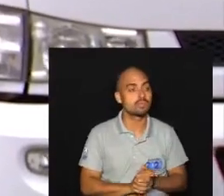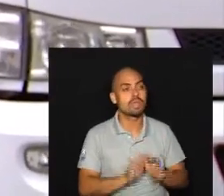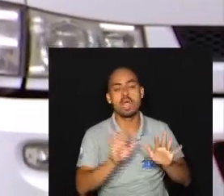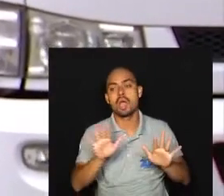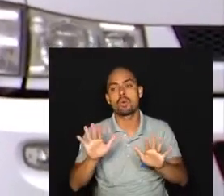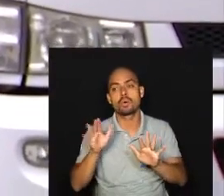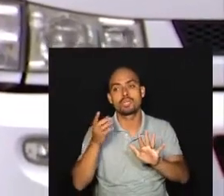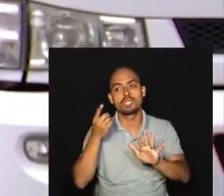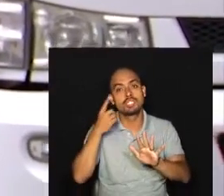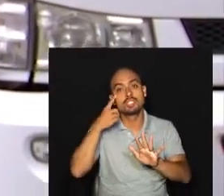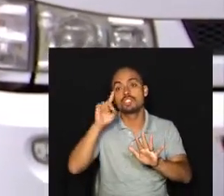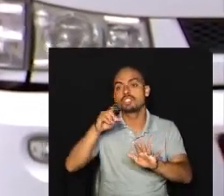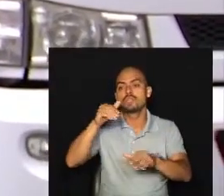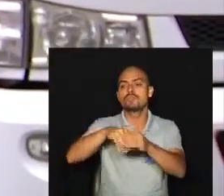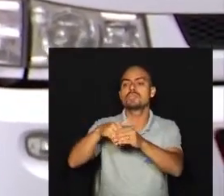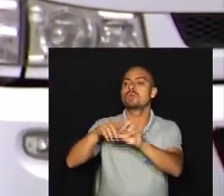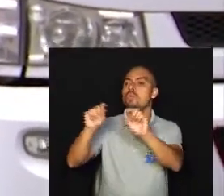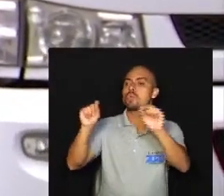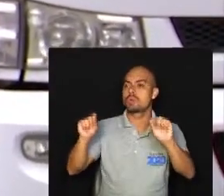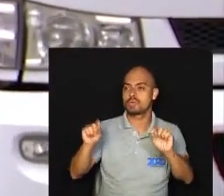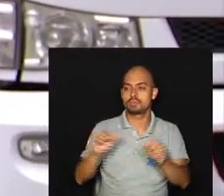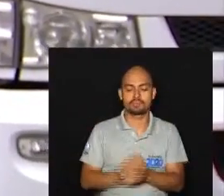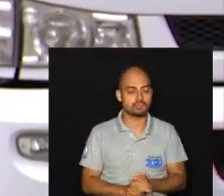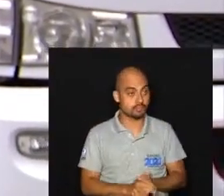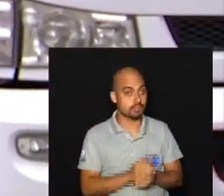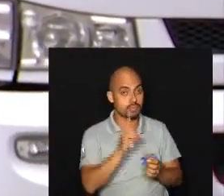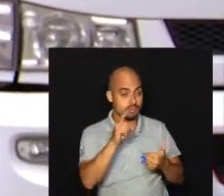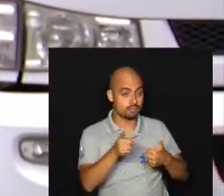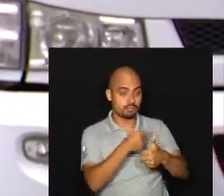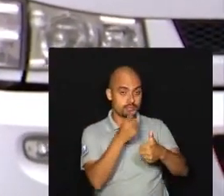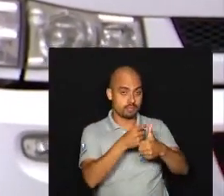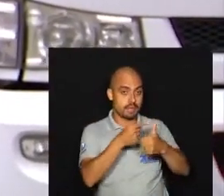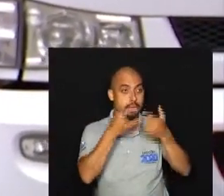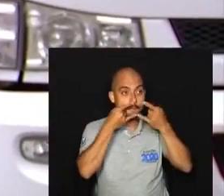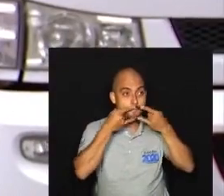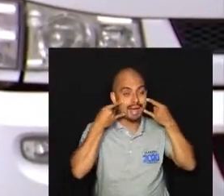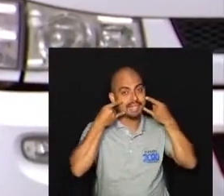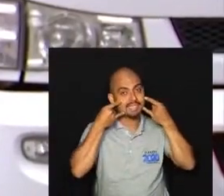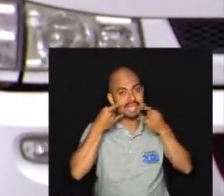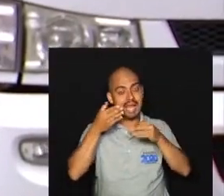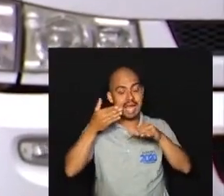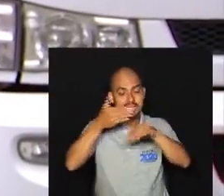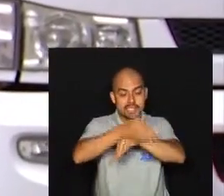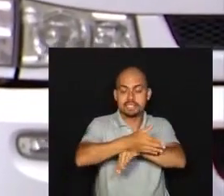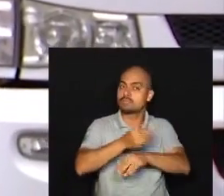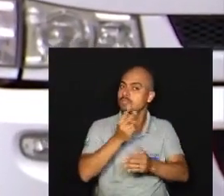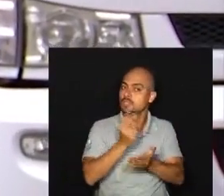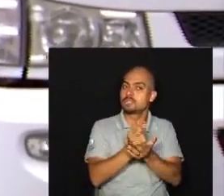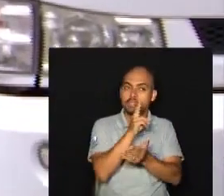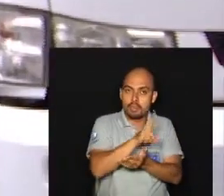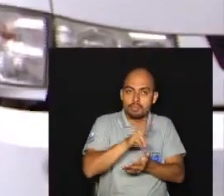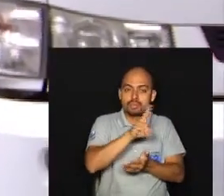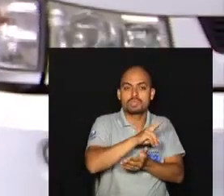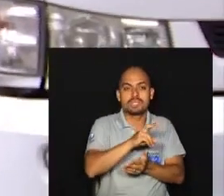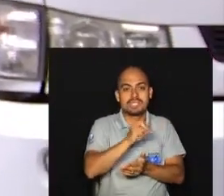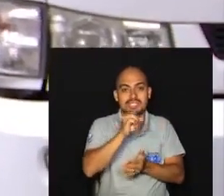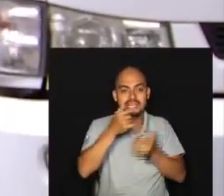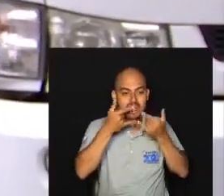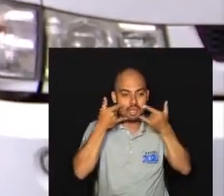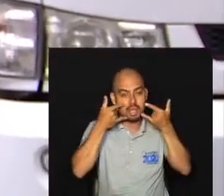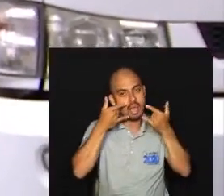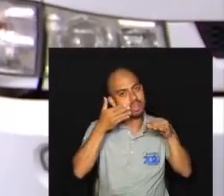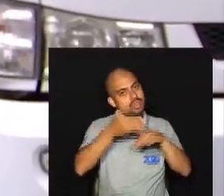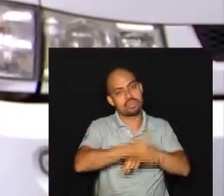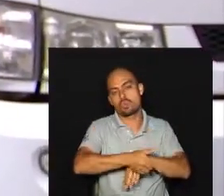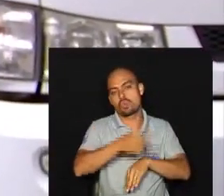votação? No dia da votação é importante o eleitor estar de máscara, ele tem que entender que não pode entrar nem em local de votação de máscara, sem máscara, né?